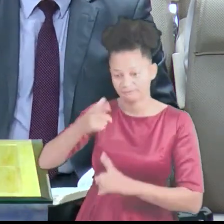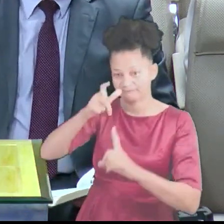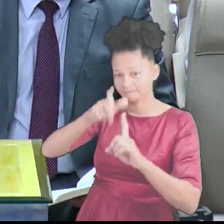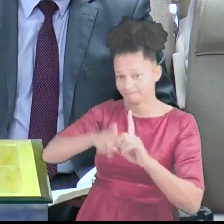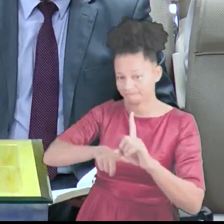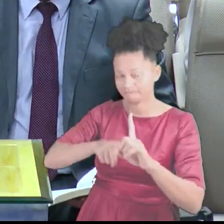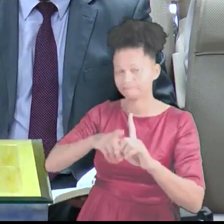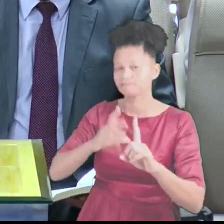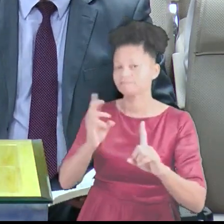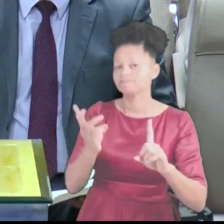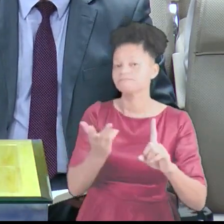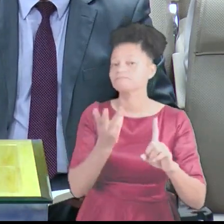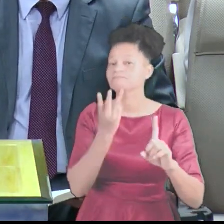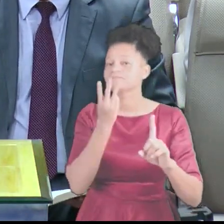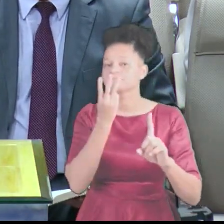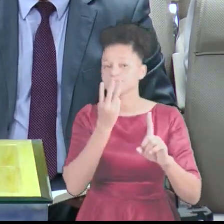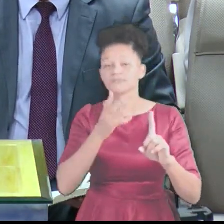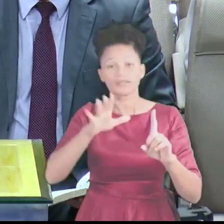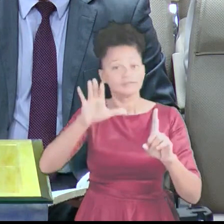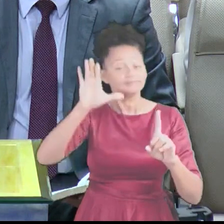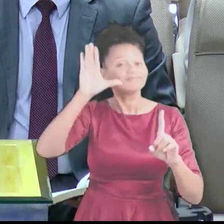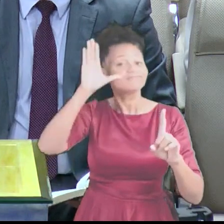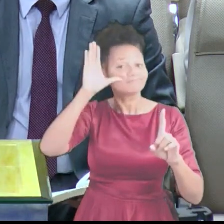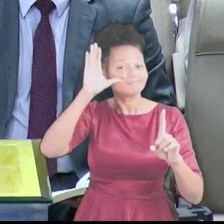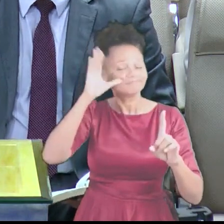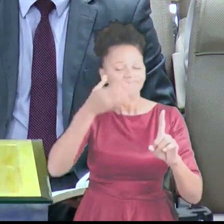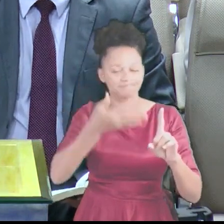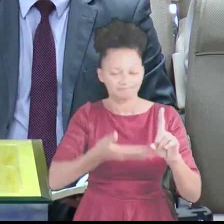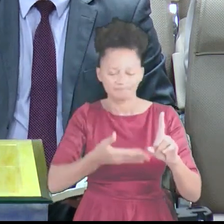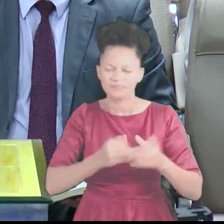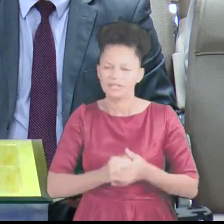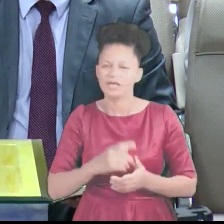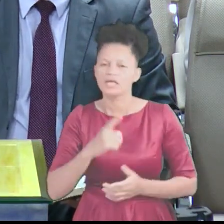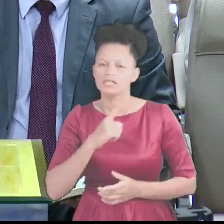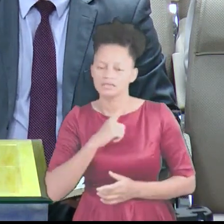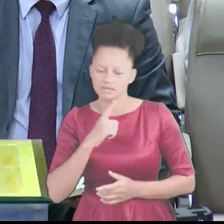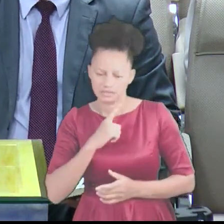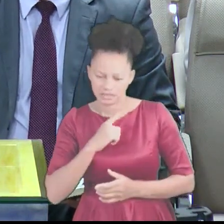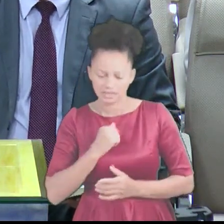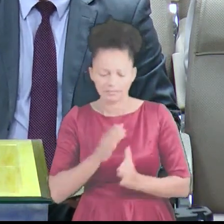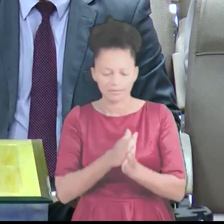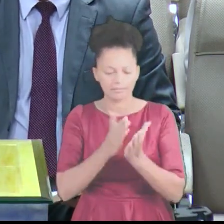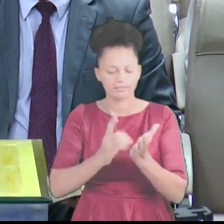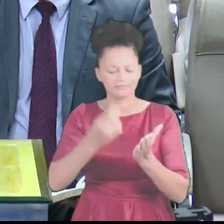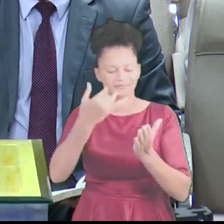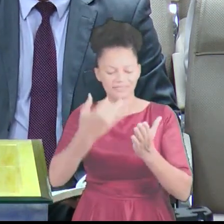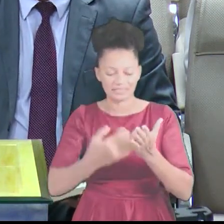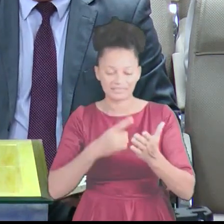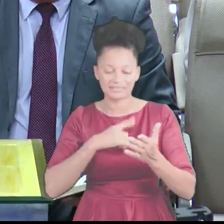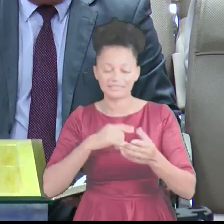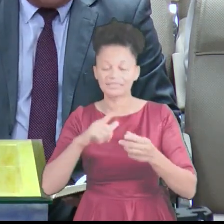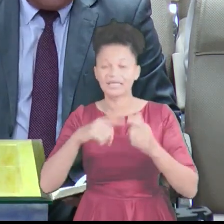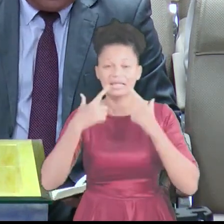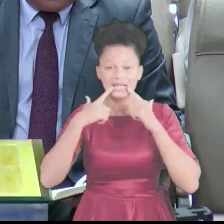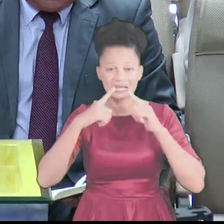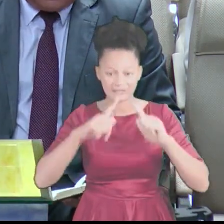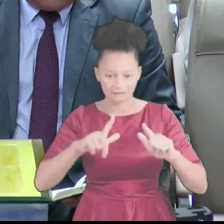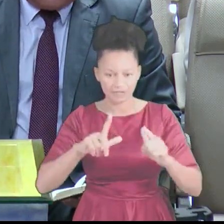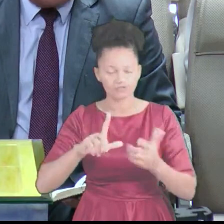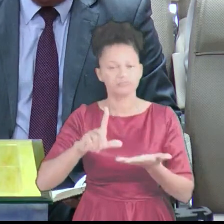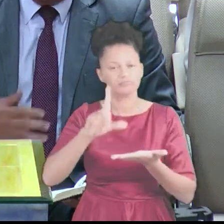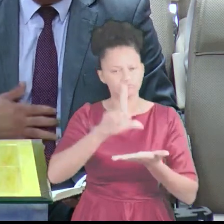Sabemos que a Bíblia, ela é composta de três linguagens: a linguagem